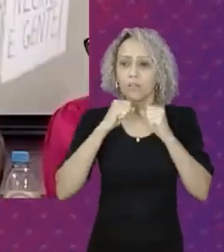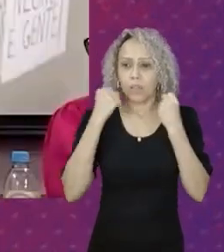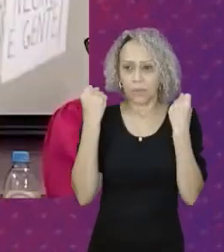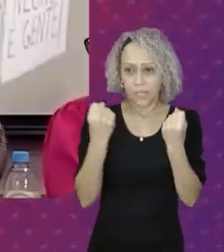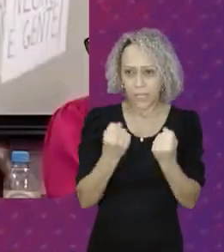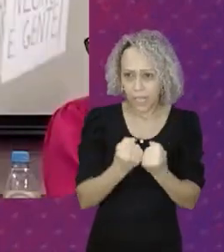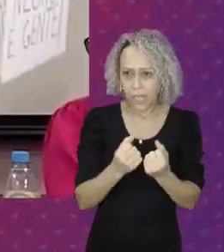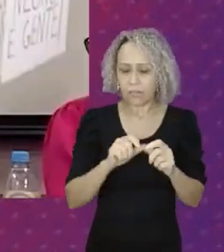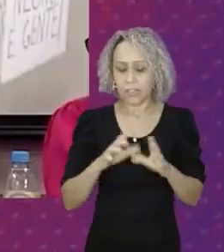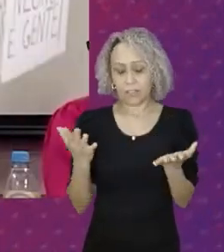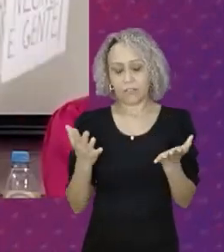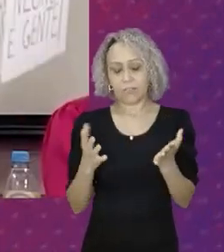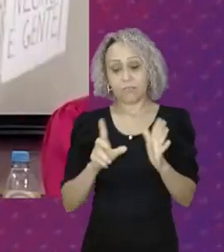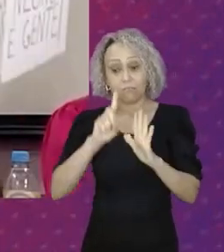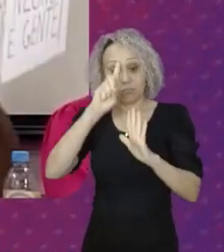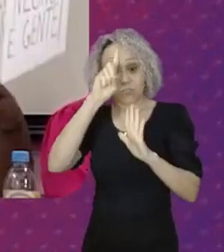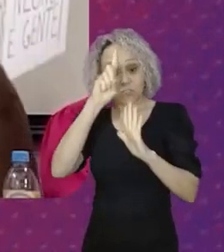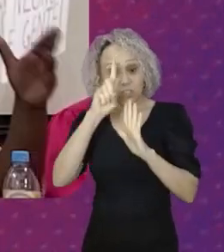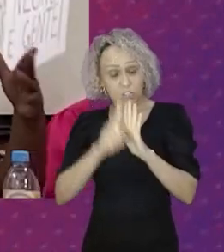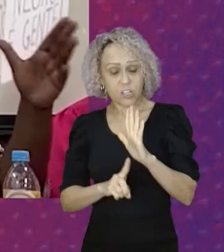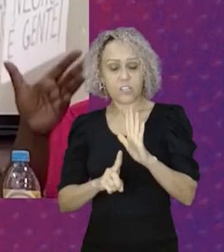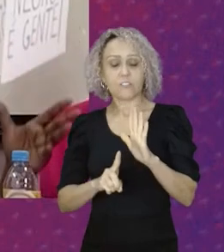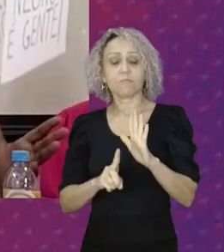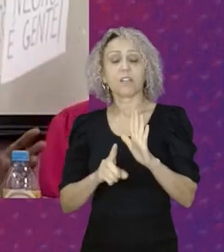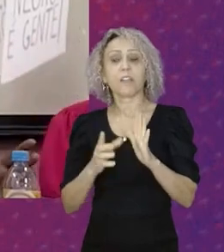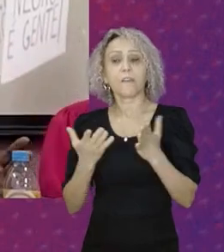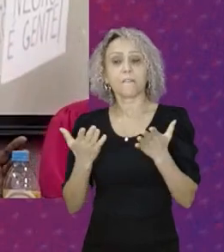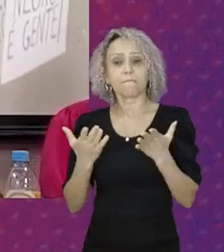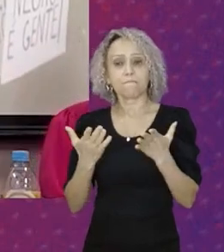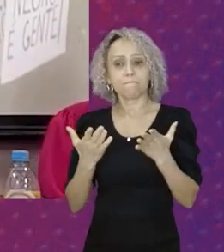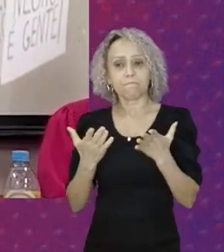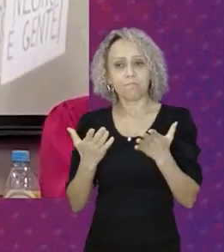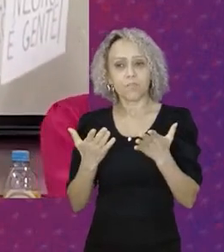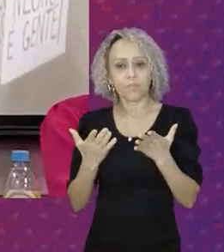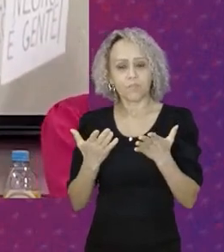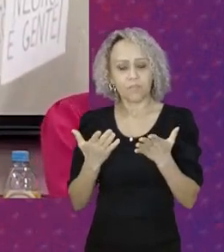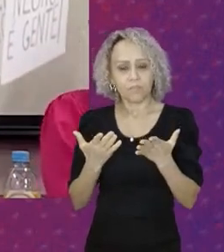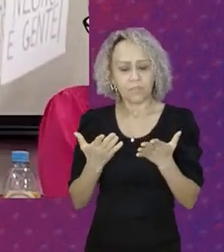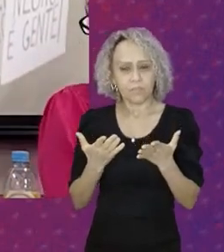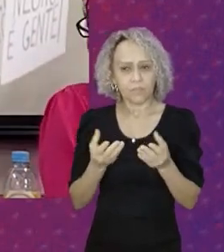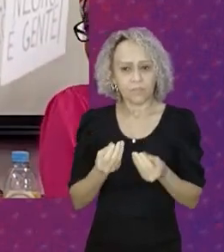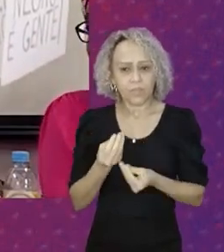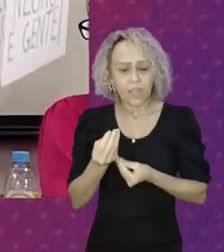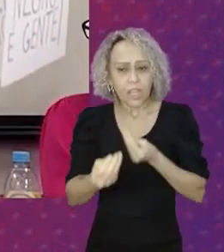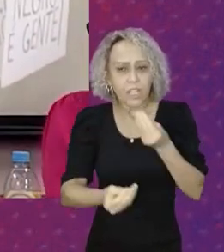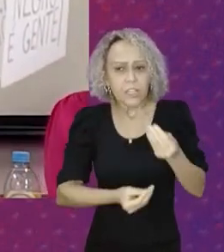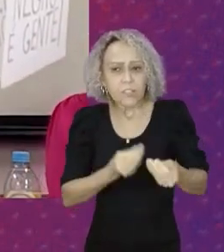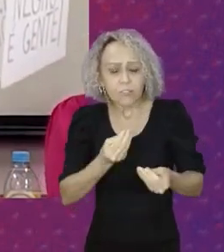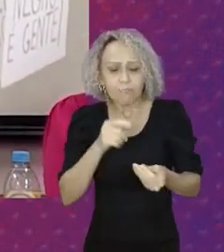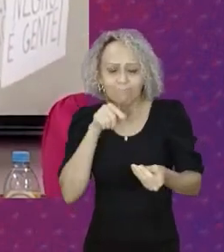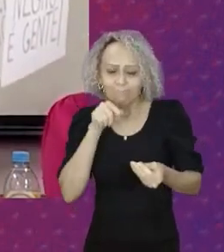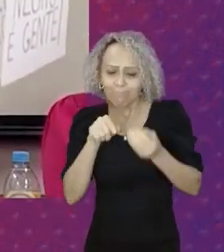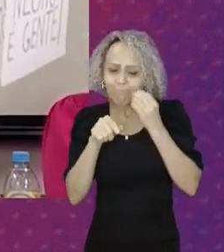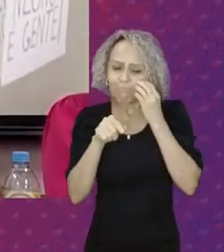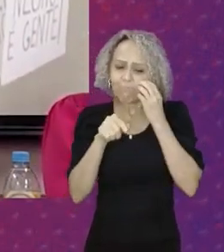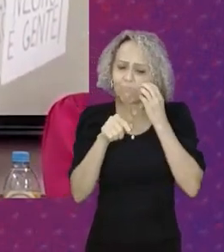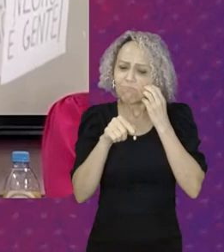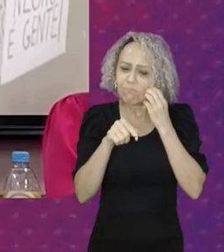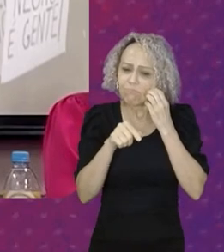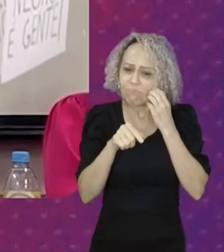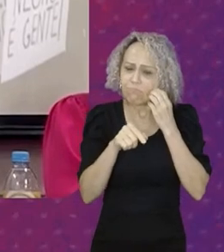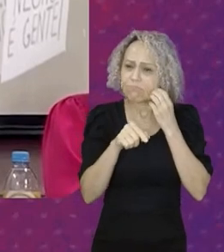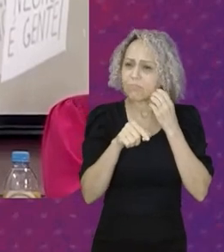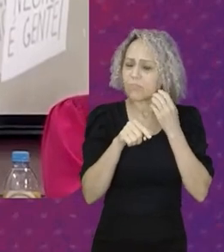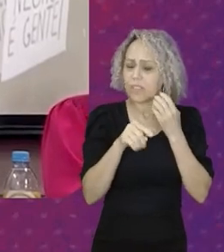MNU. Mundi está aqui, e muitos outros que a gente tem no país de movimentos que vão se organizar. Os